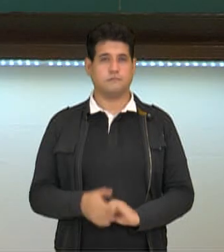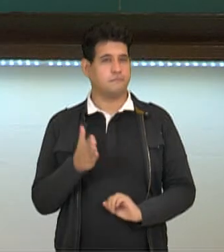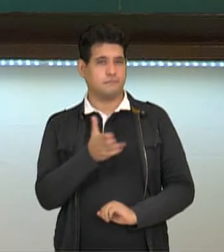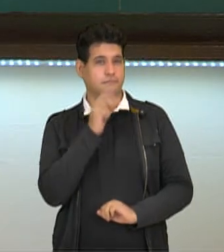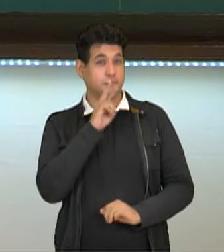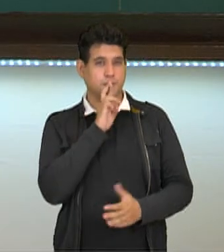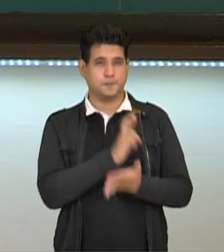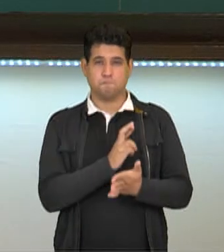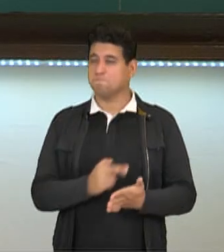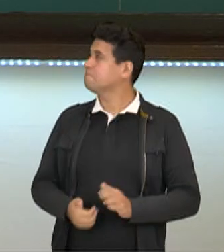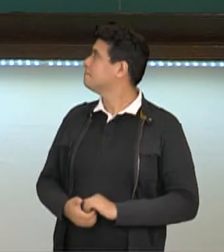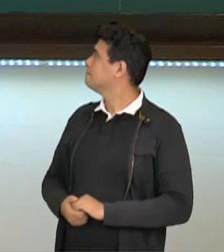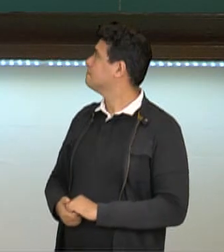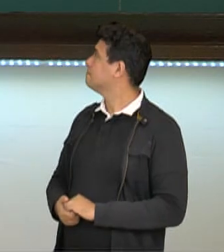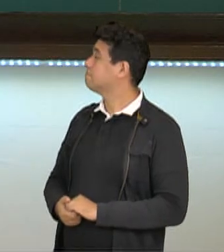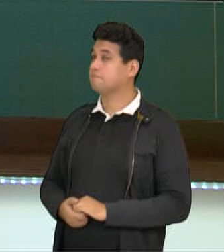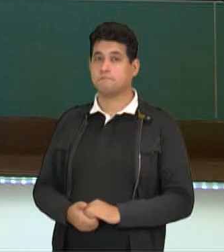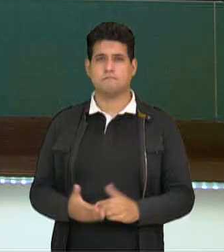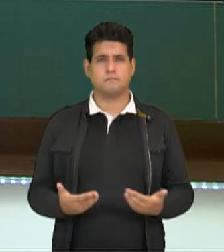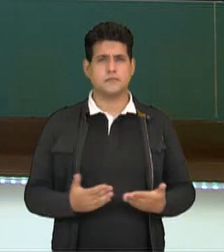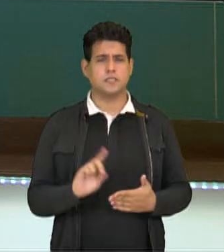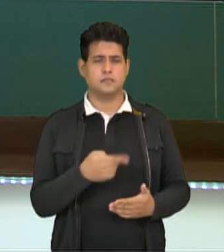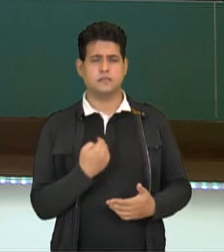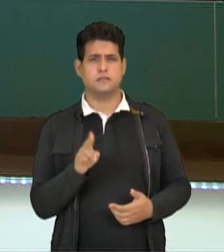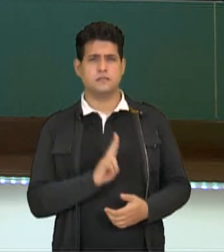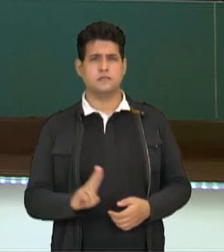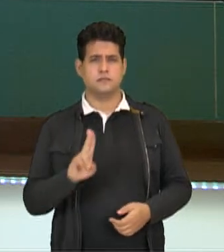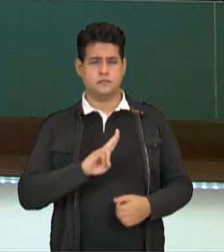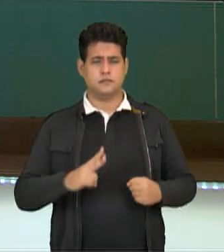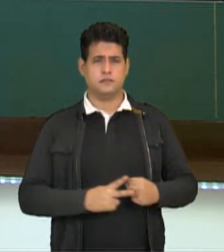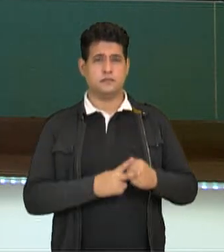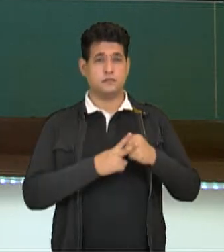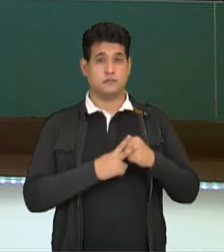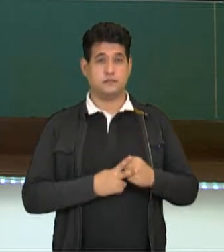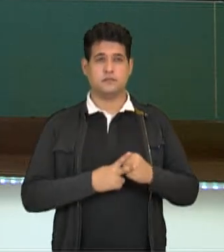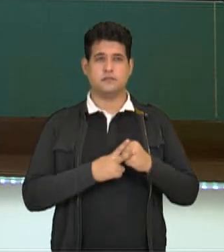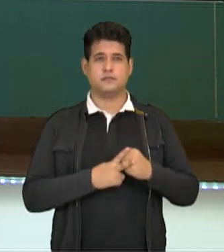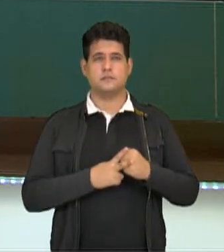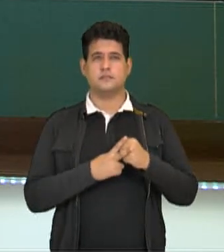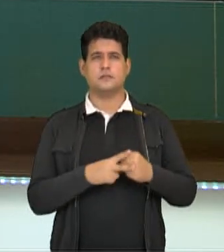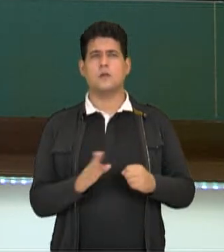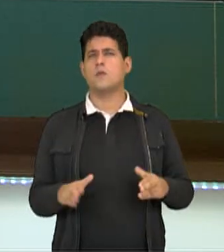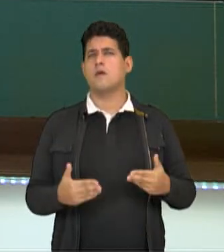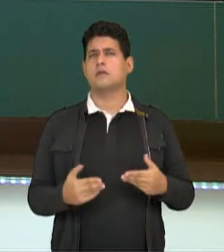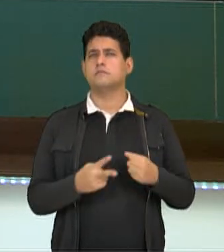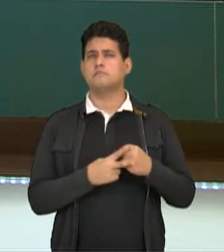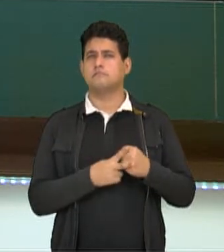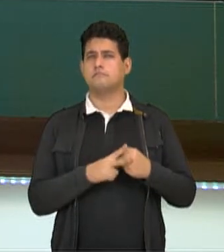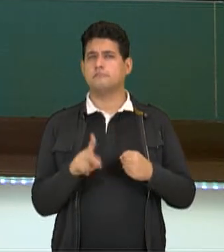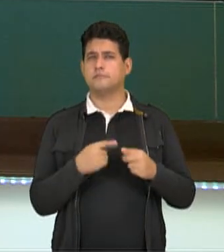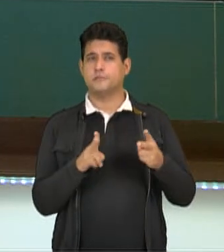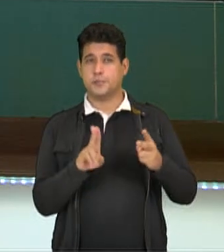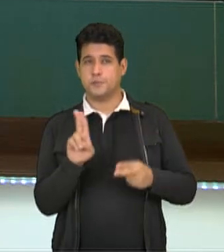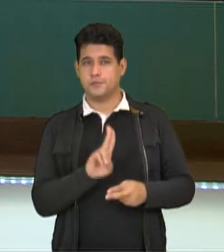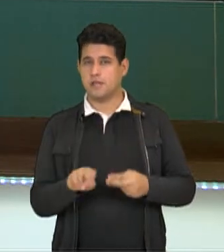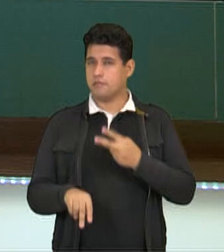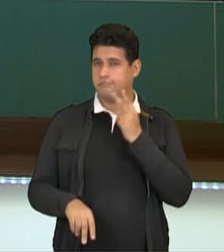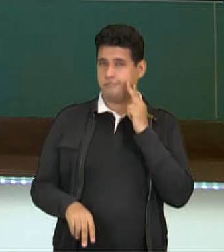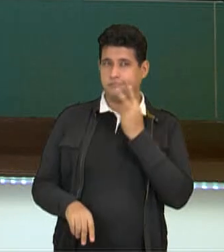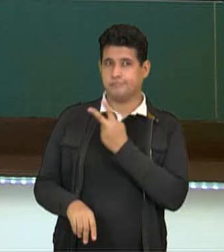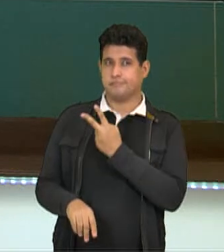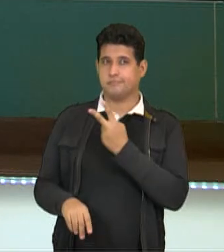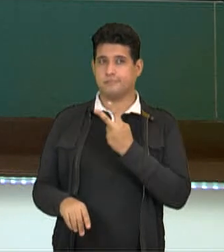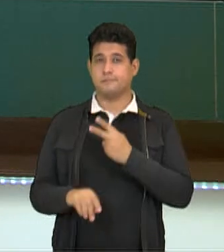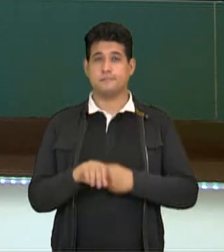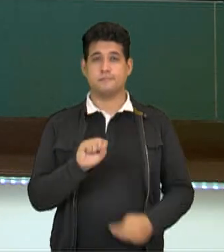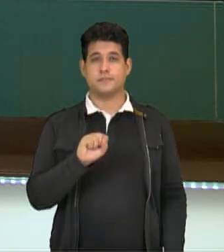Vamos lá ver a resposta? Ó, nesse caso a gente vai usar o verbo spend, lembrando que esse verbo que a gente está usando junto com a